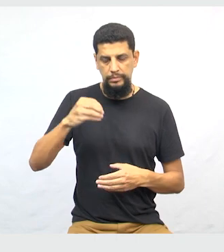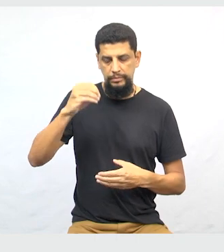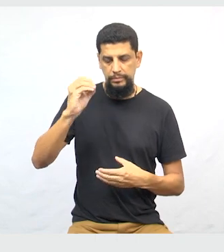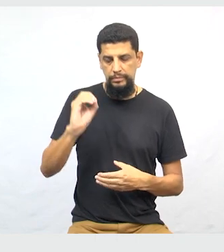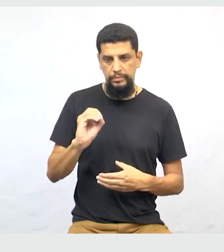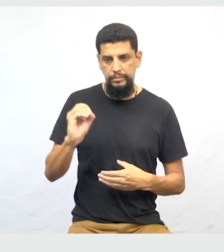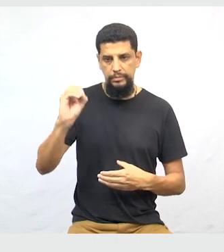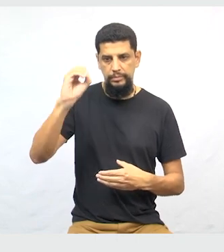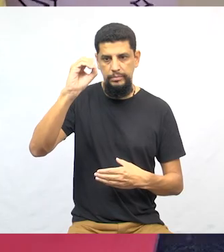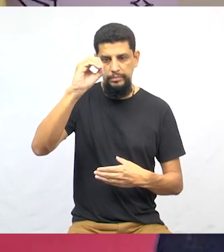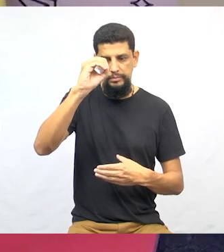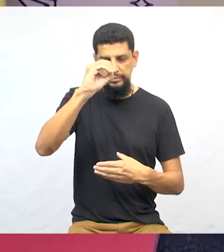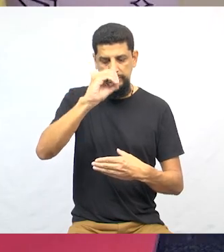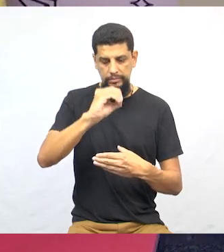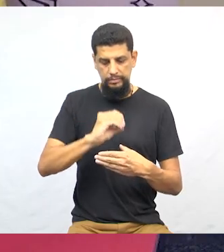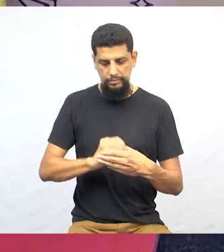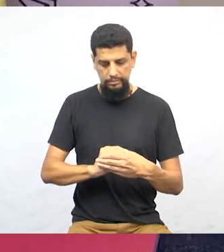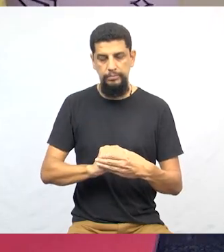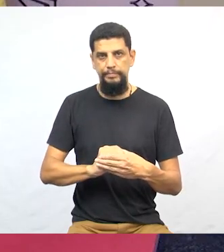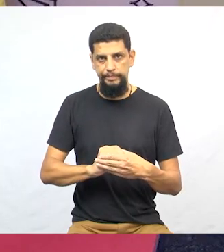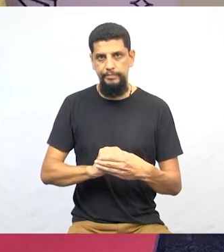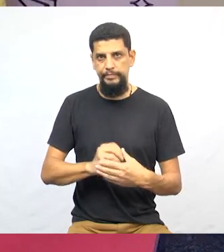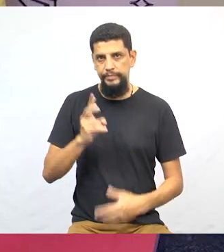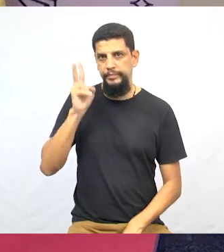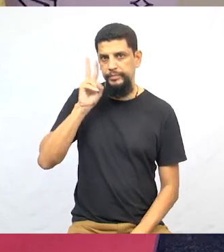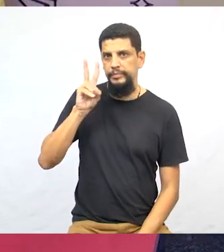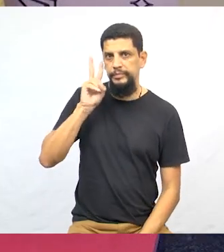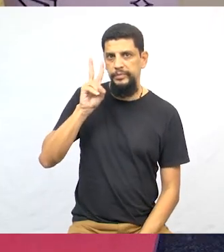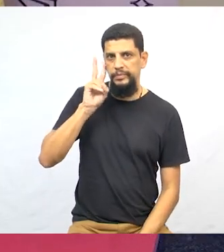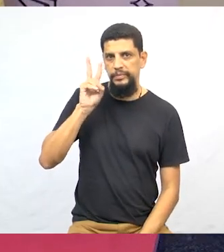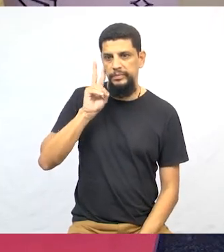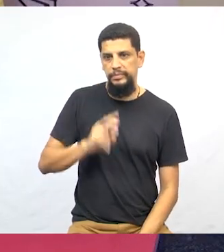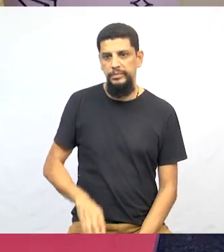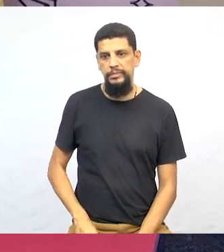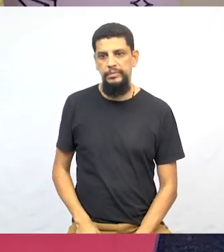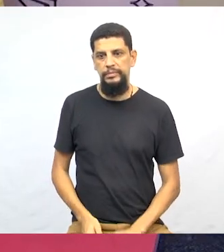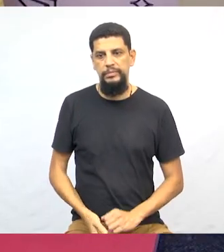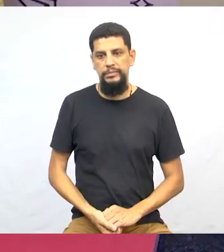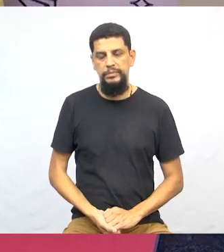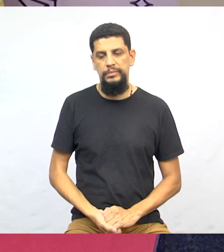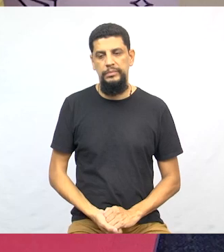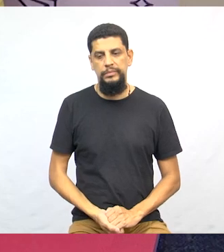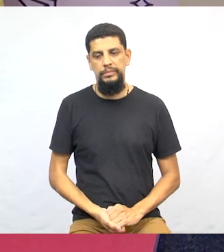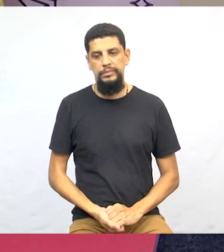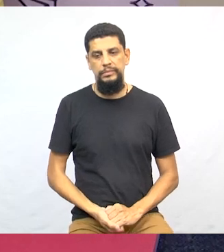colocou dentro do copo uma bolinha. Isso.